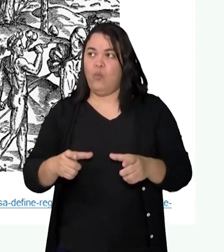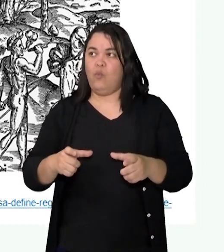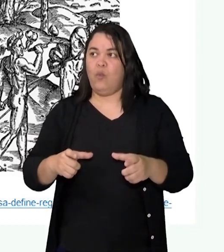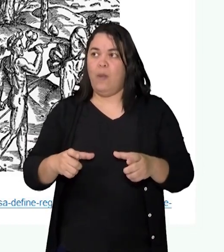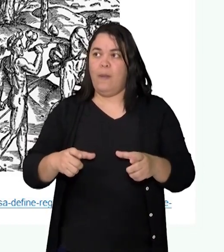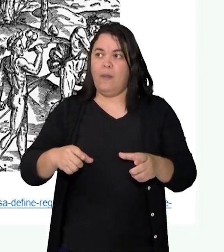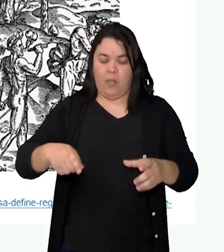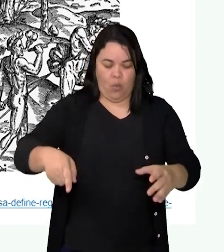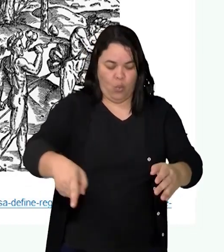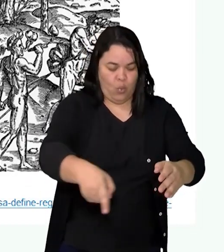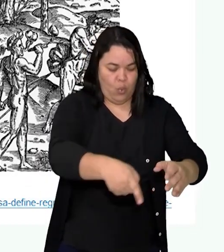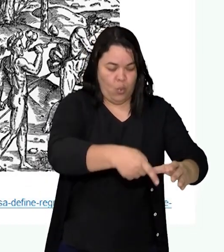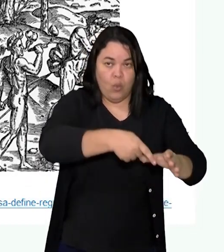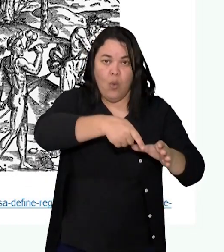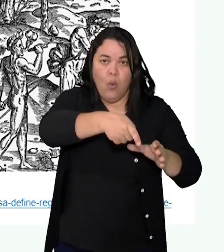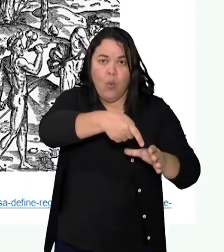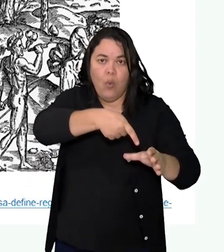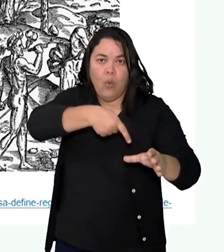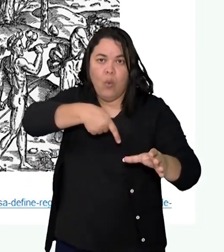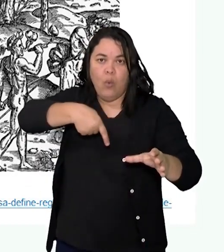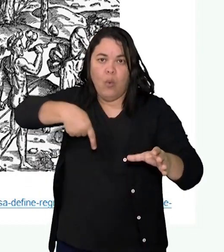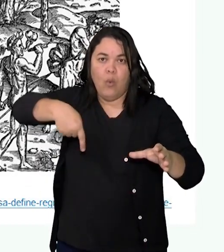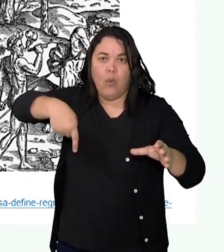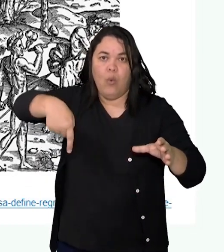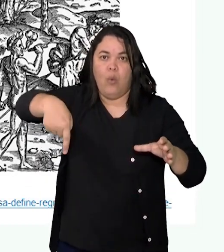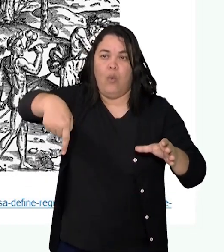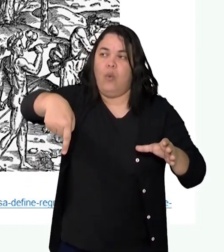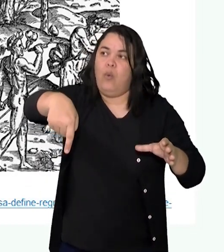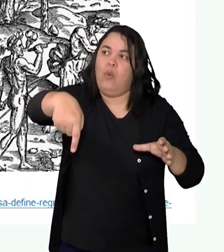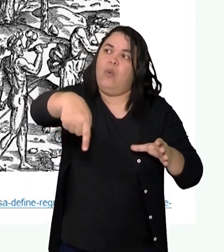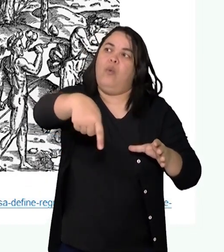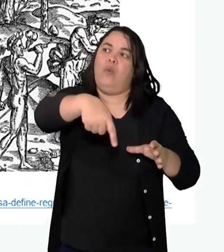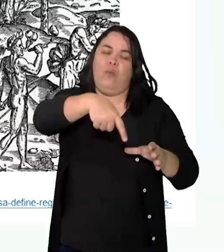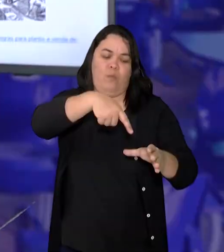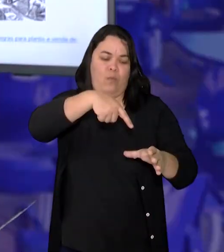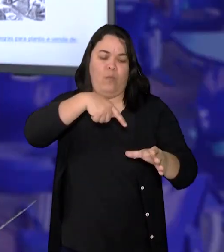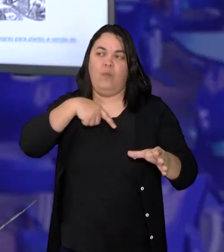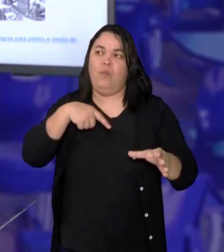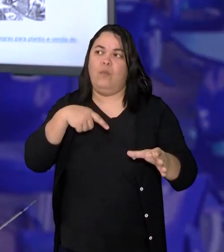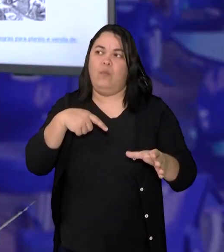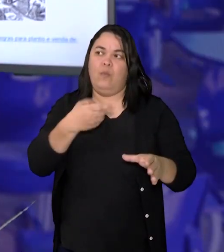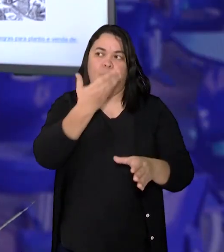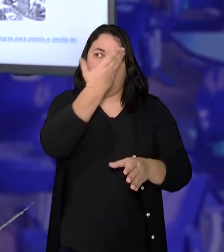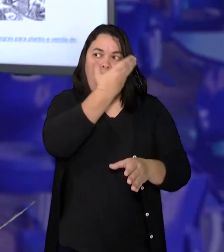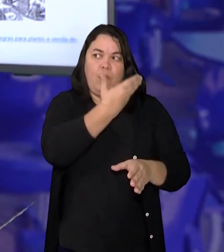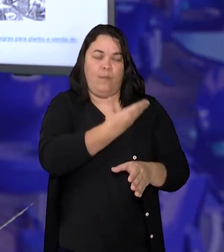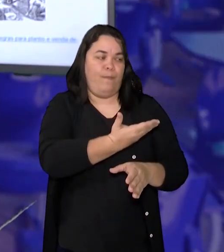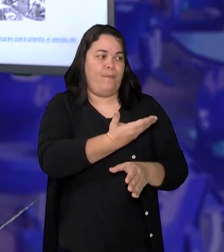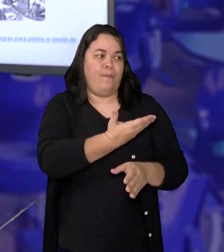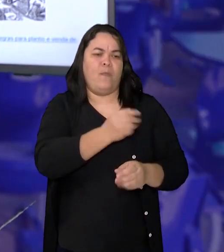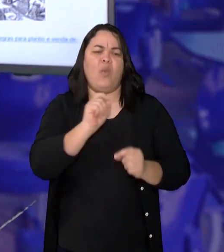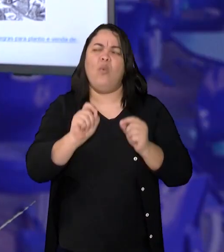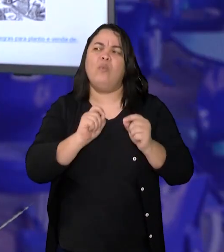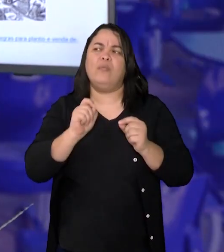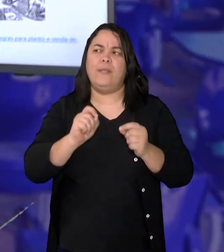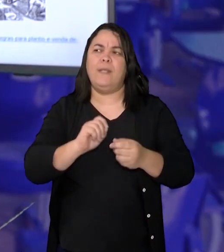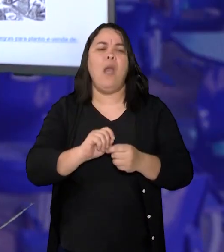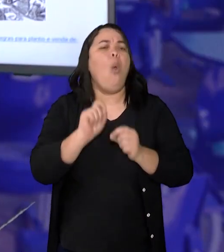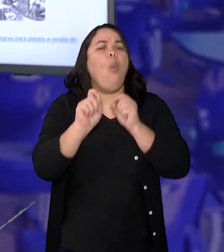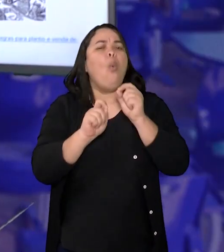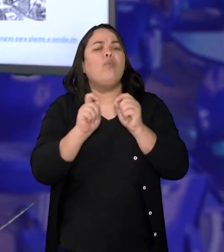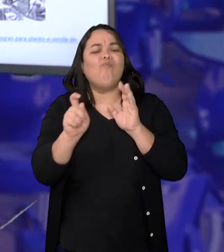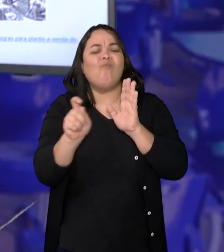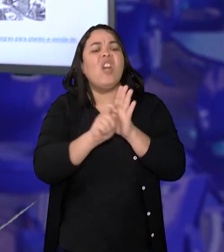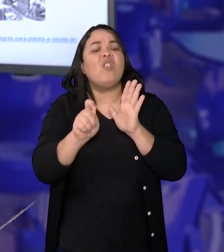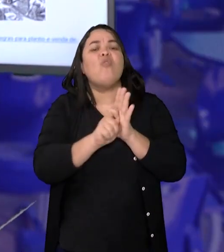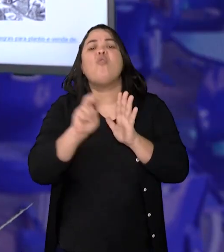perto dessa senhora que a gente vai conseguir observar ela fazendo a magia dela. Aqui embaixo a gente tem também o que a droga